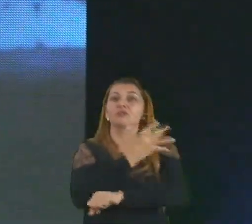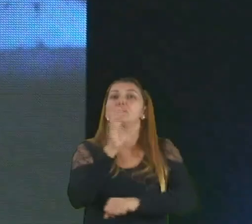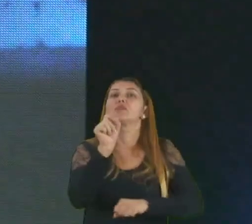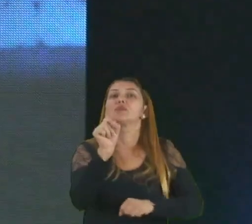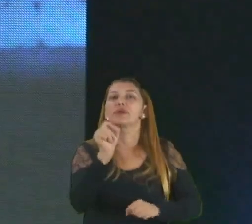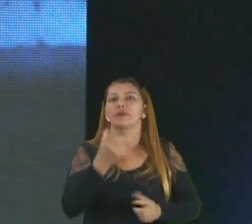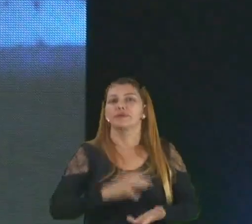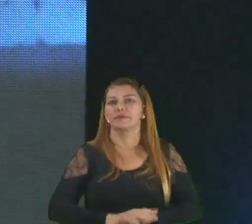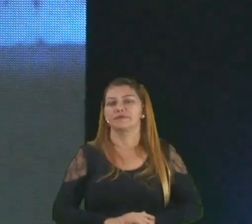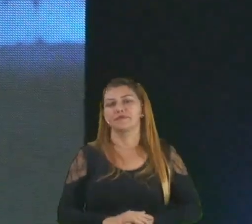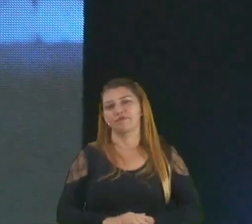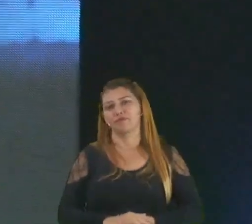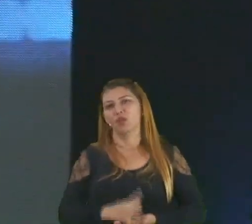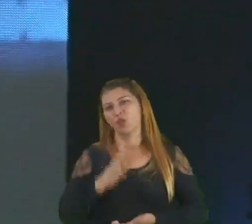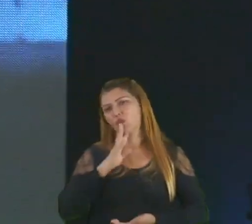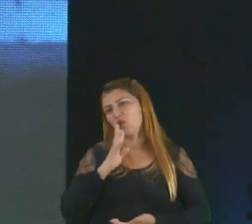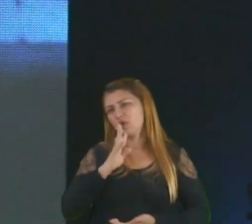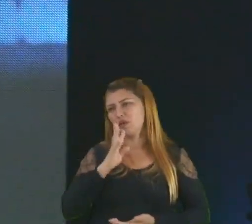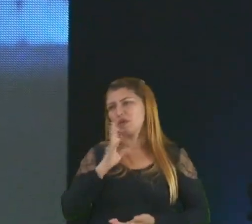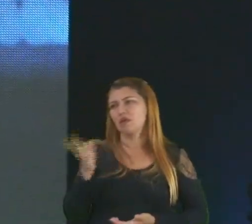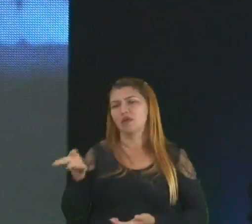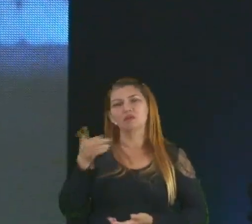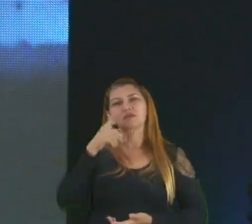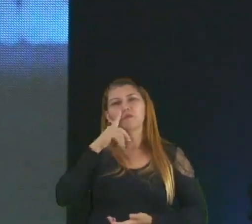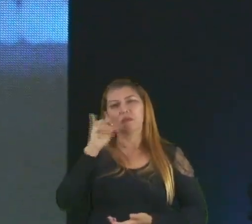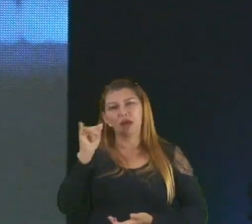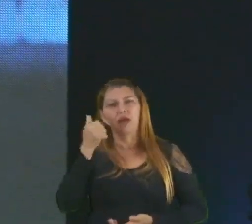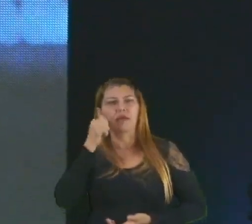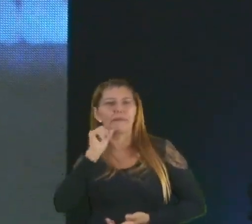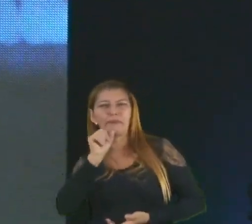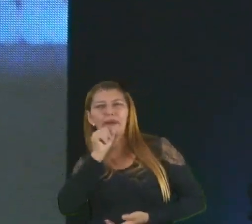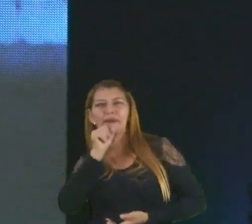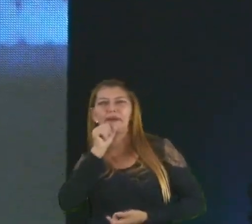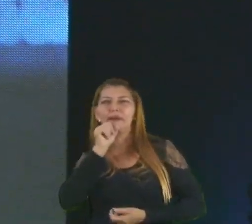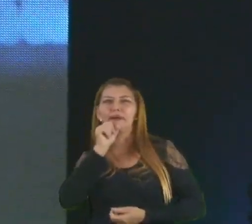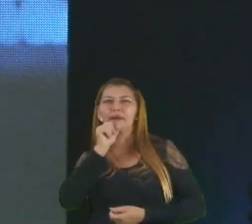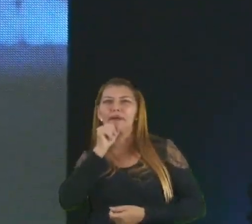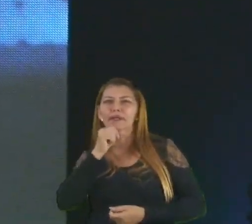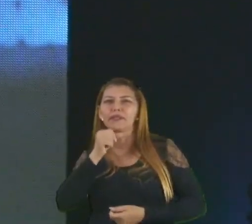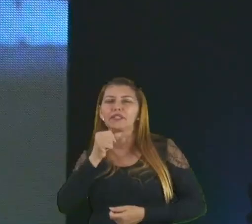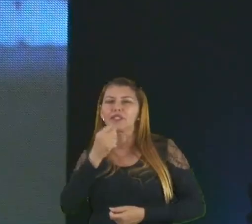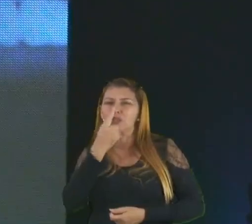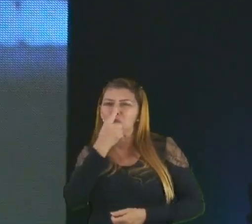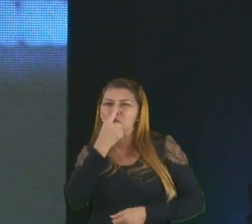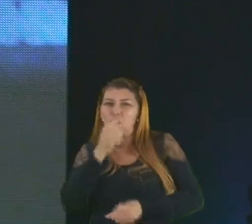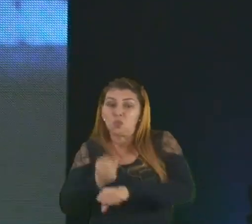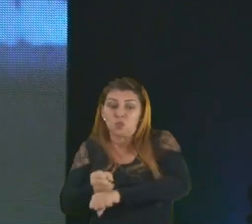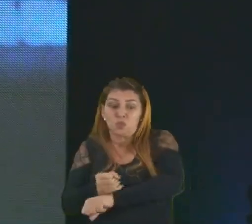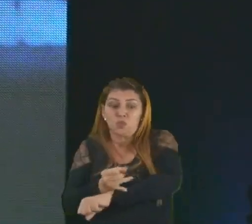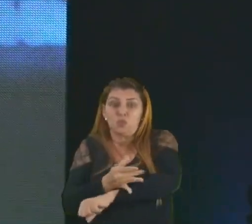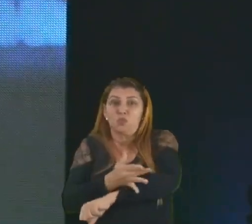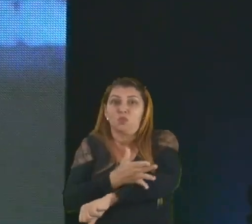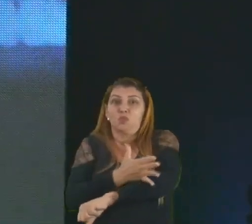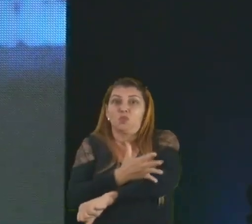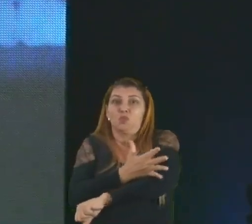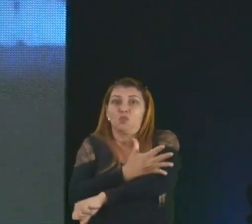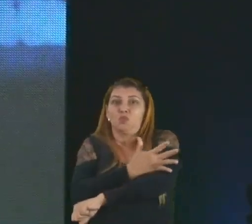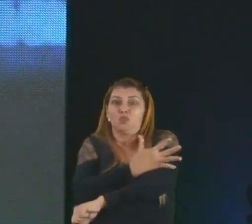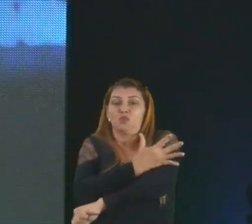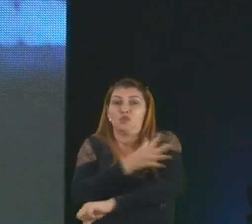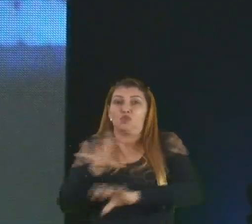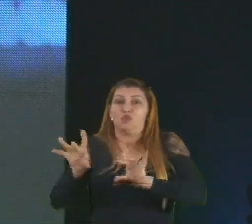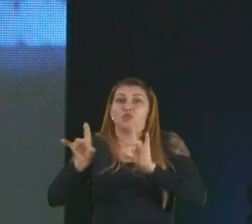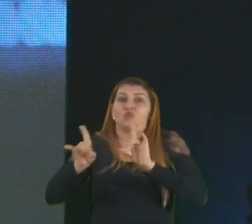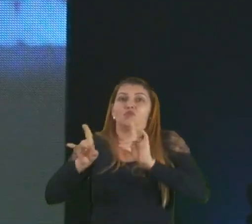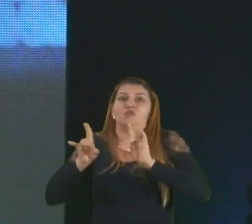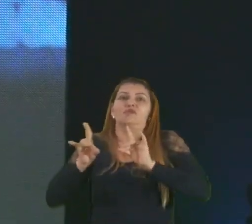Eu conheço pais que idolatram filhos. Amar filhos é bom e bíblico e devemos